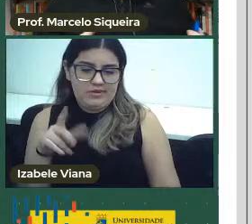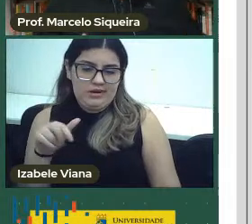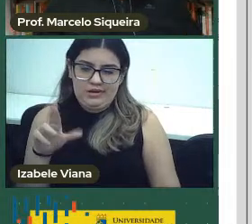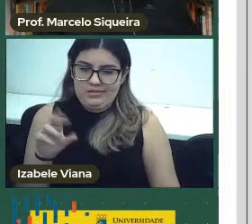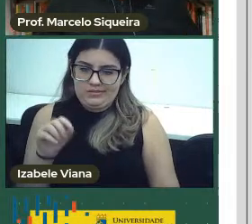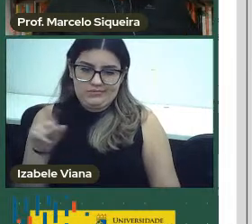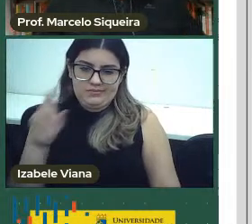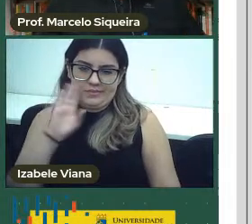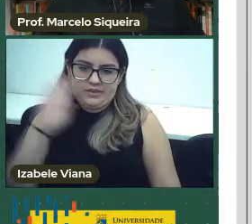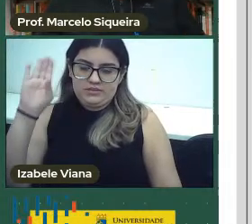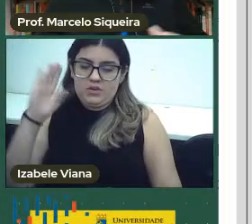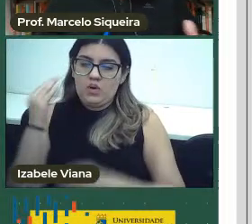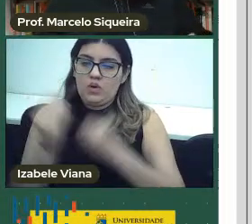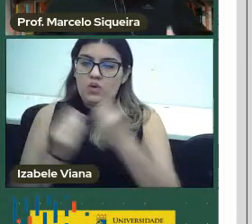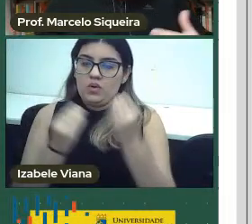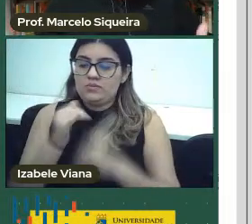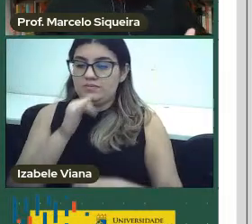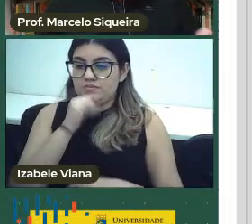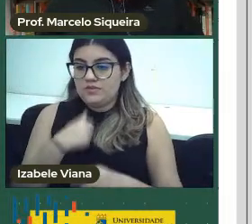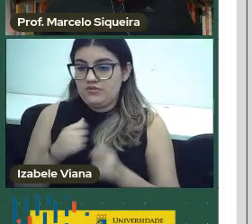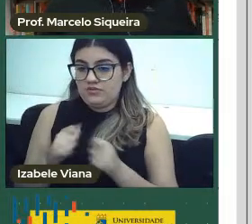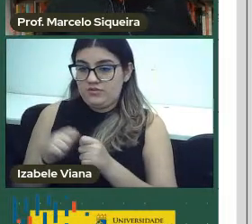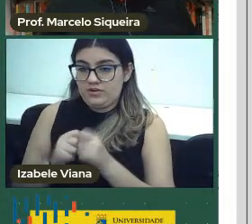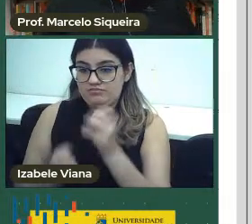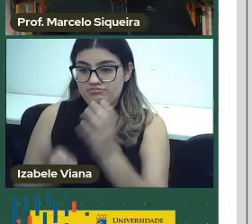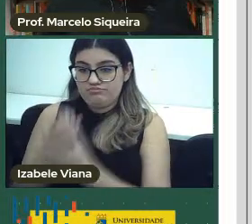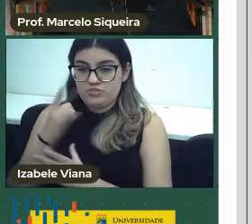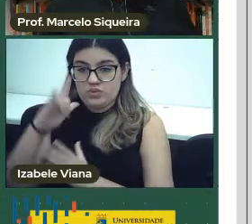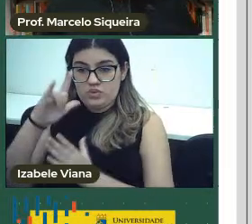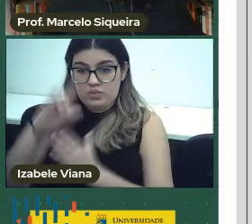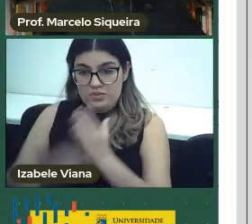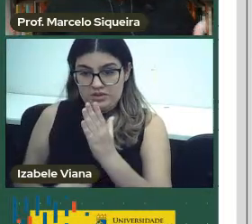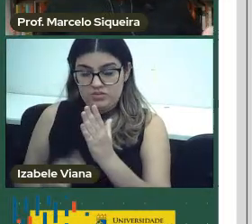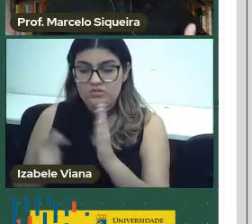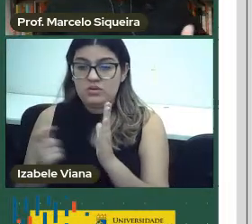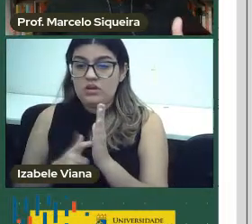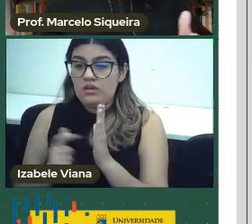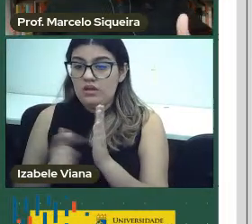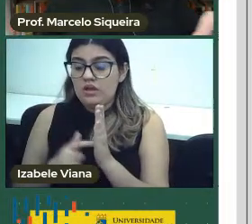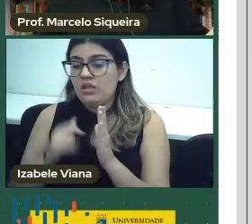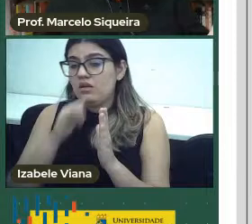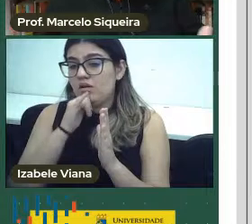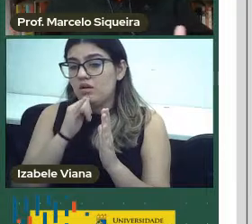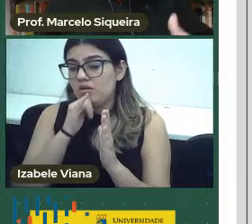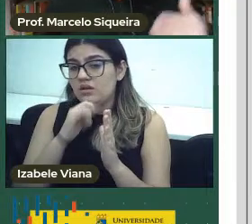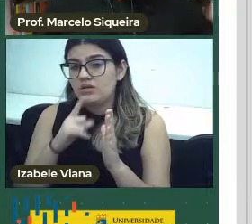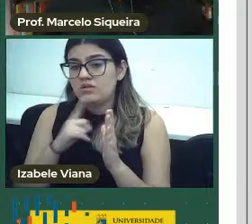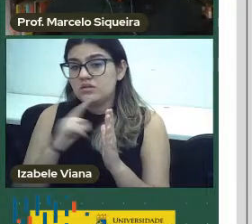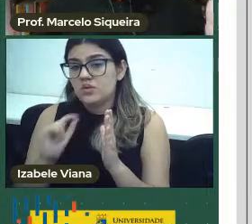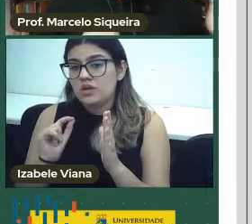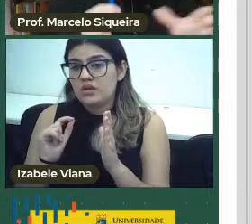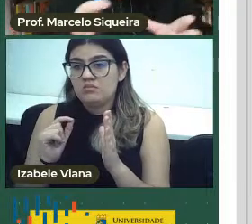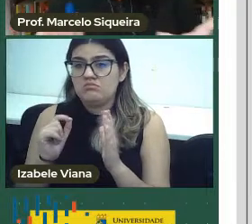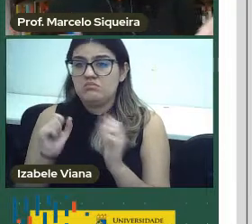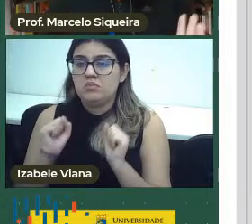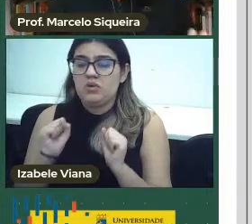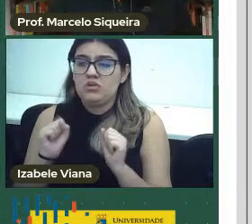se produz um documento, é decorrente de uma atividade. Até mesmo atividade lá de lazer, de